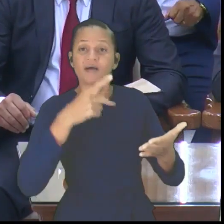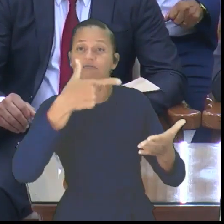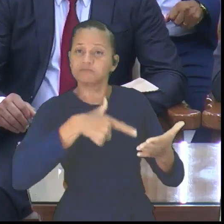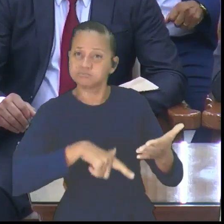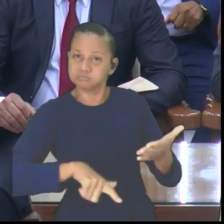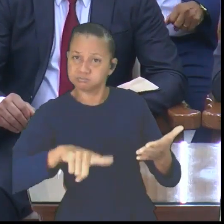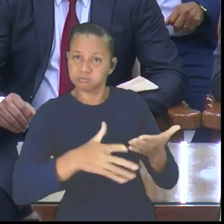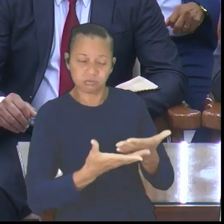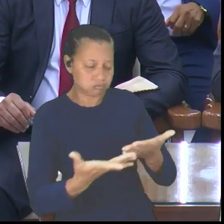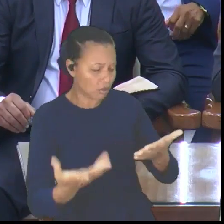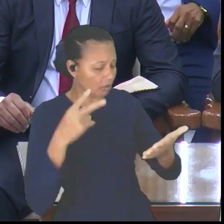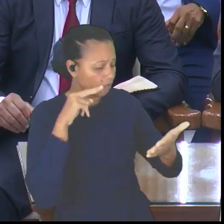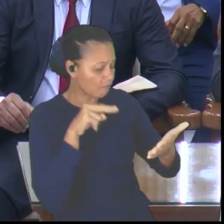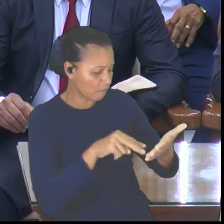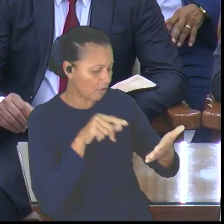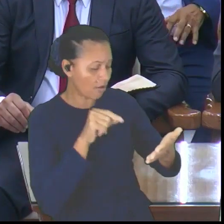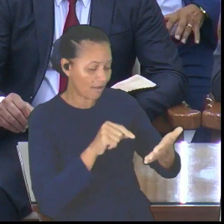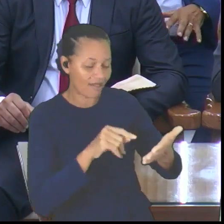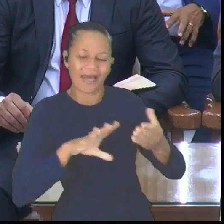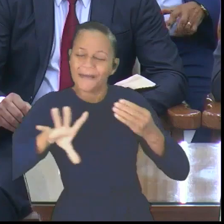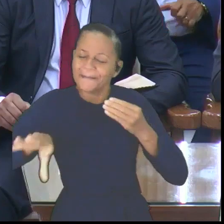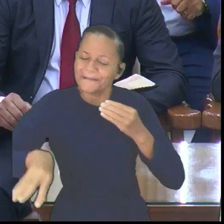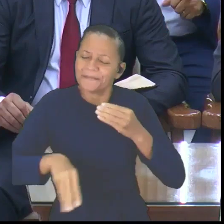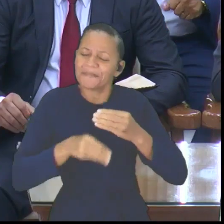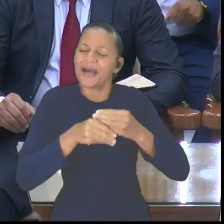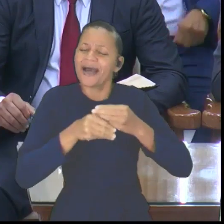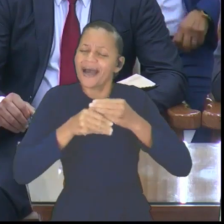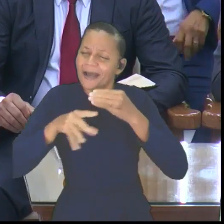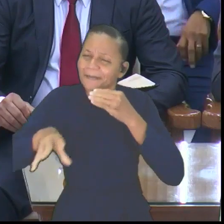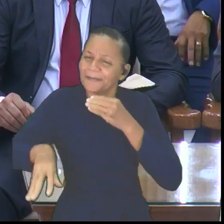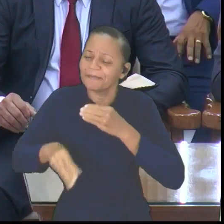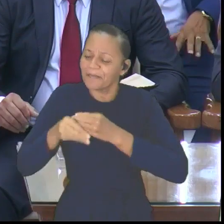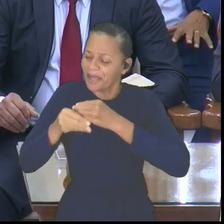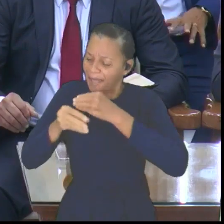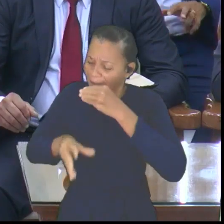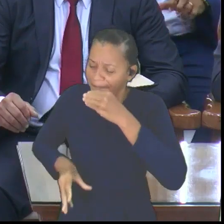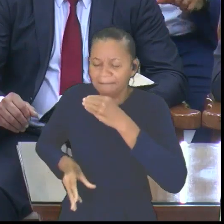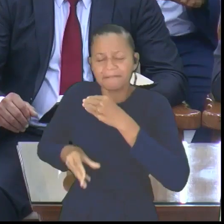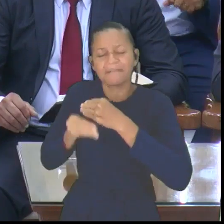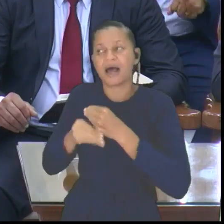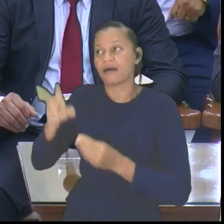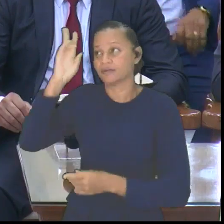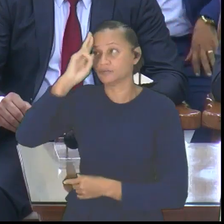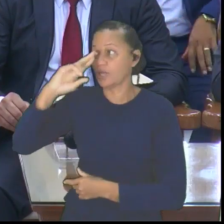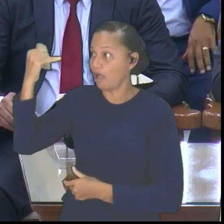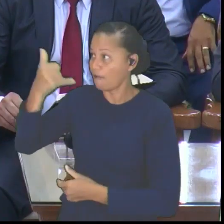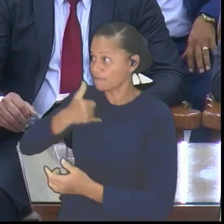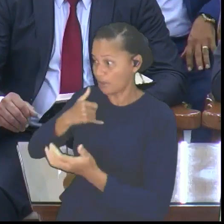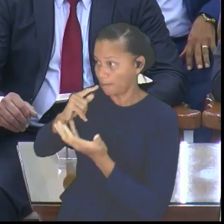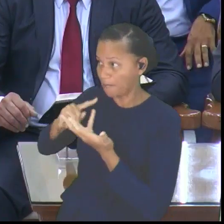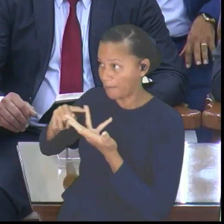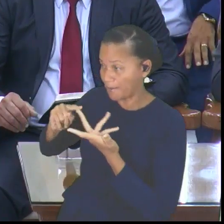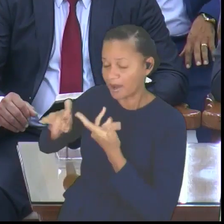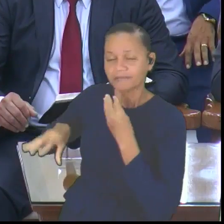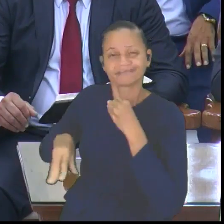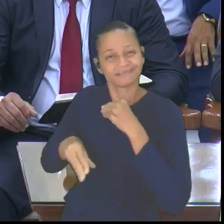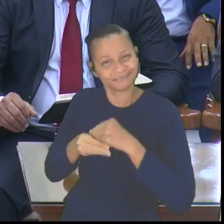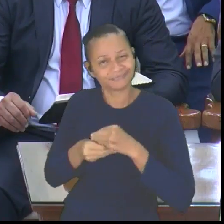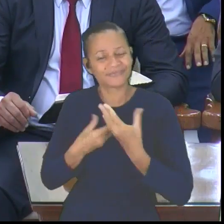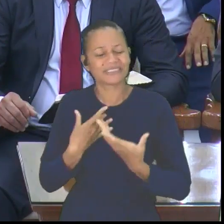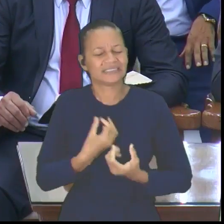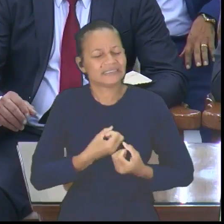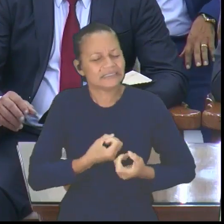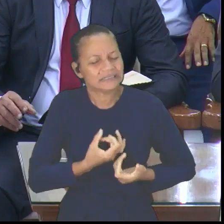esse esboço e acrescentar aquilo que o Senhor nos direcionou para esta noite. Foi o texto que